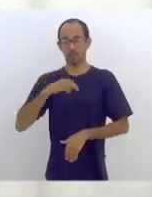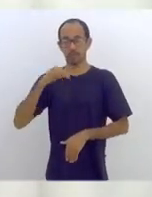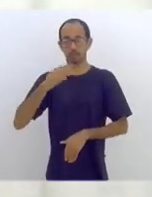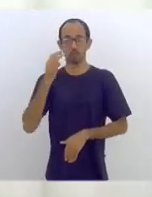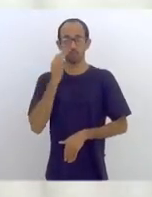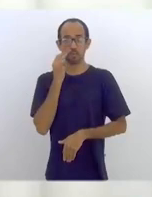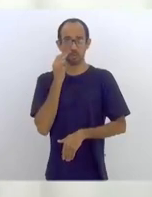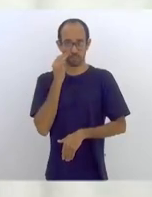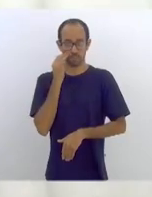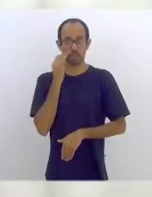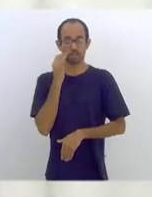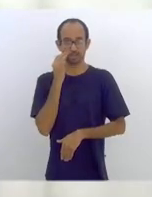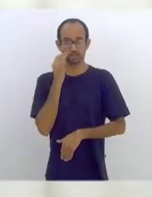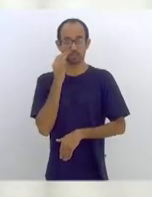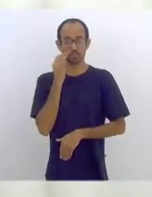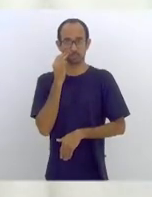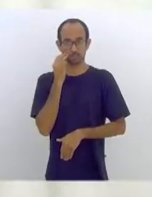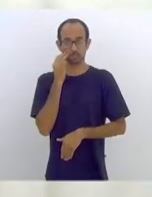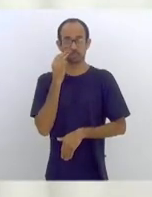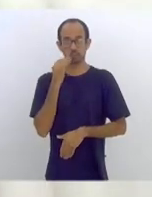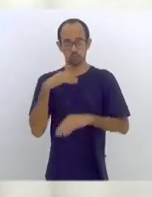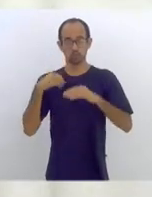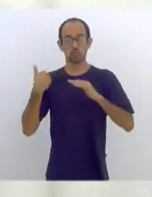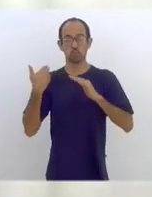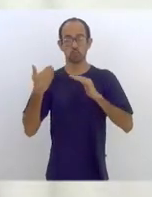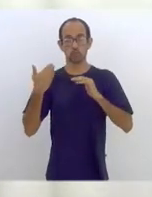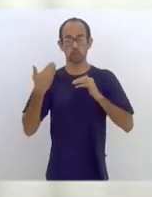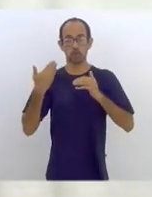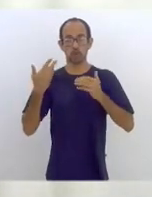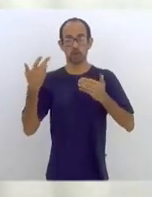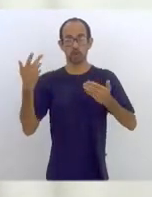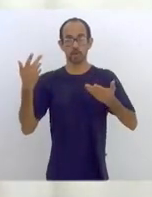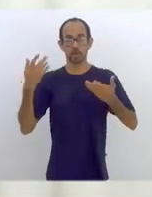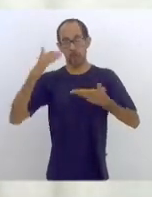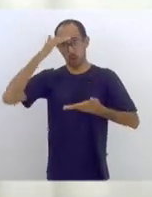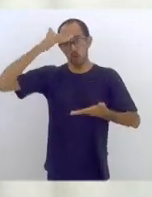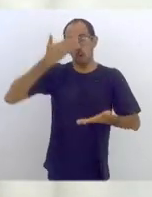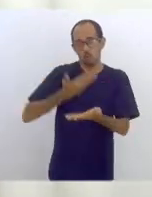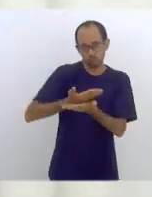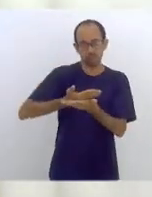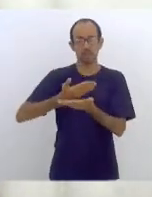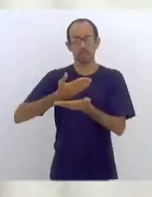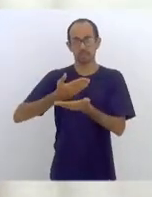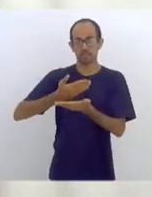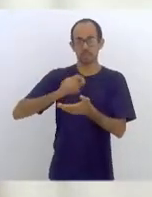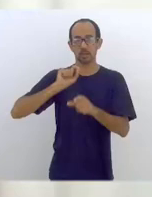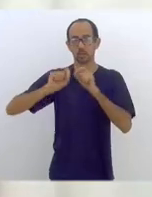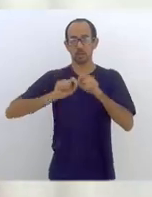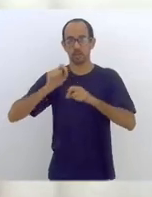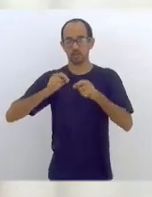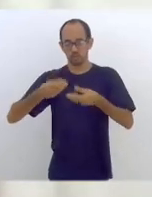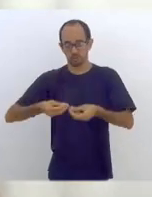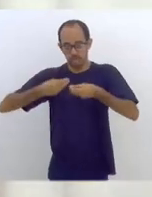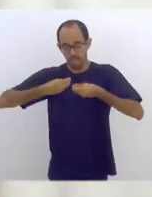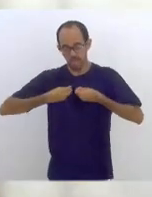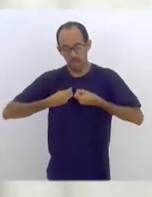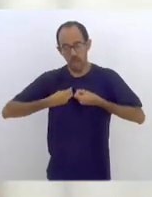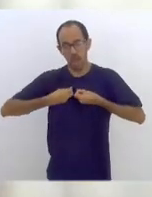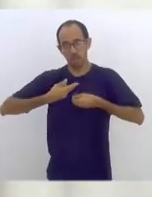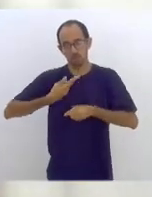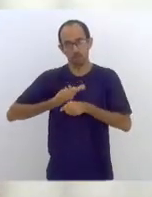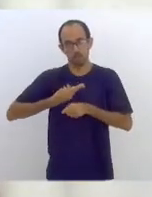Mônica Francisco por ter a confiança de me oferecer o